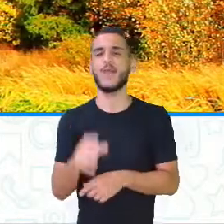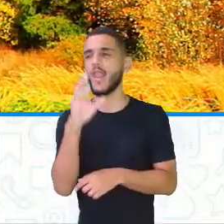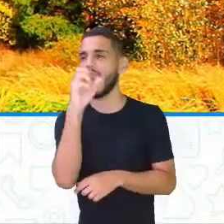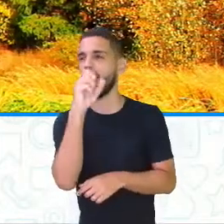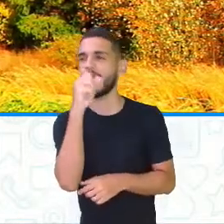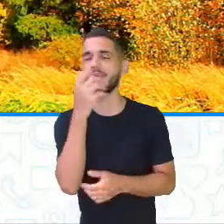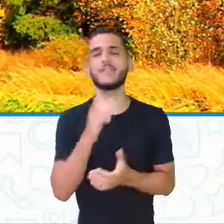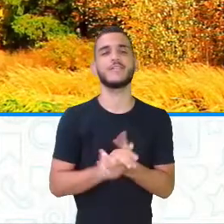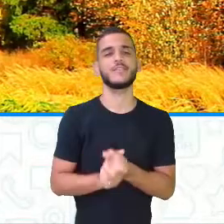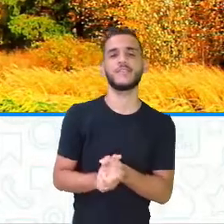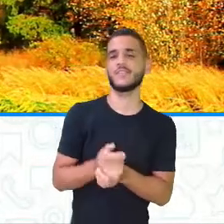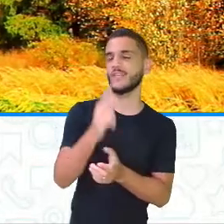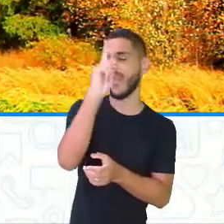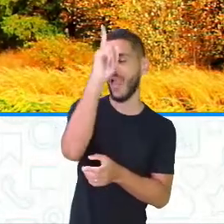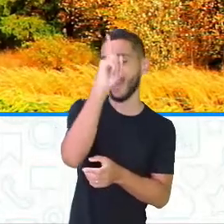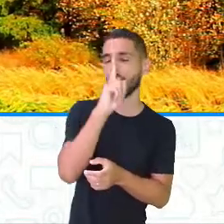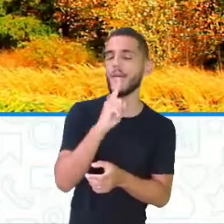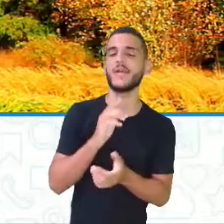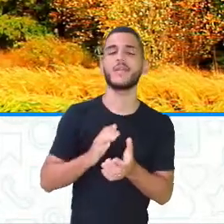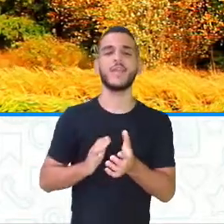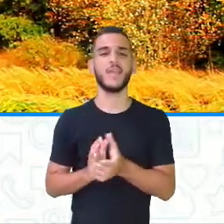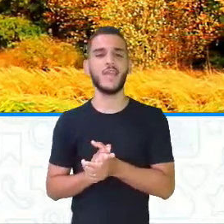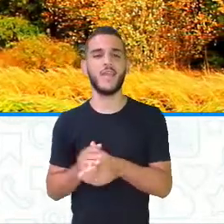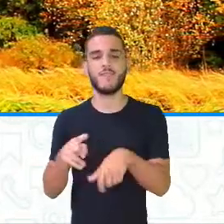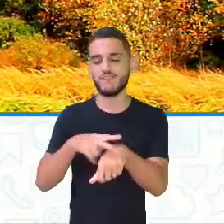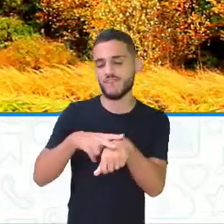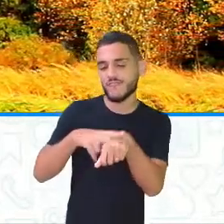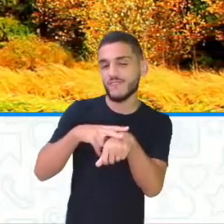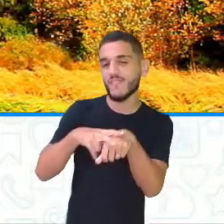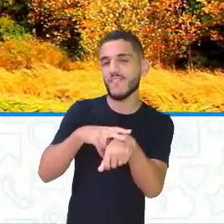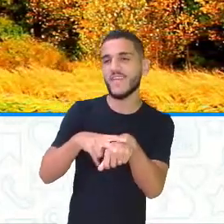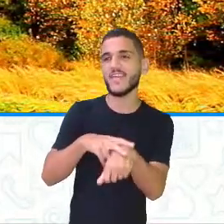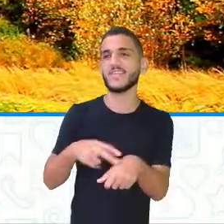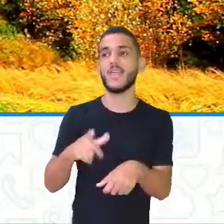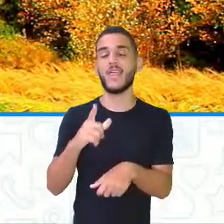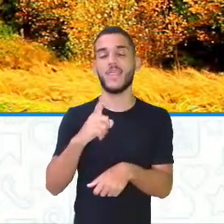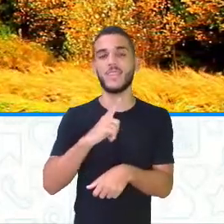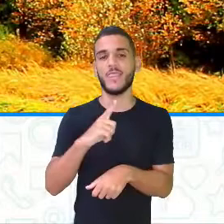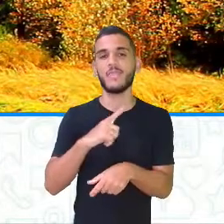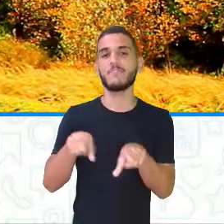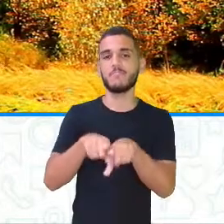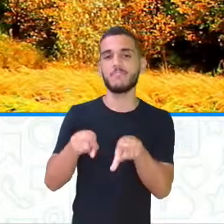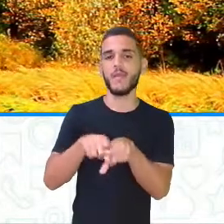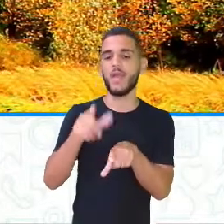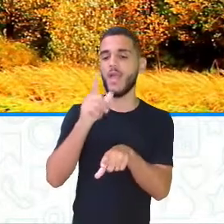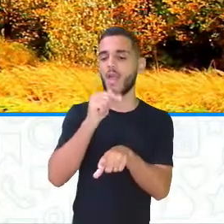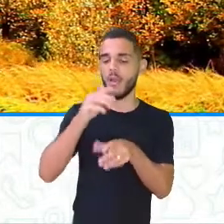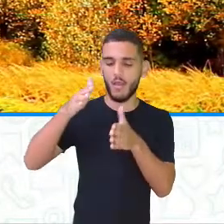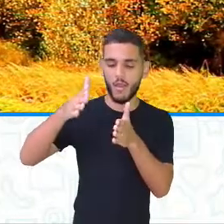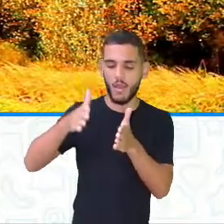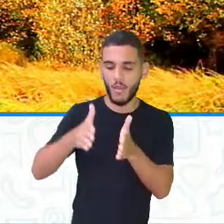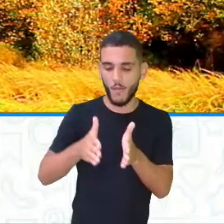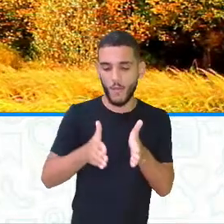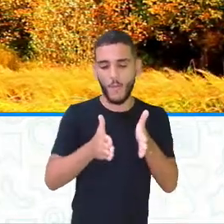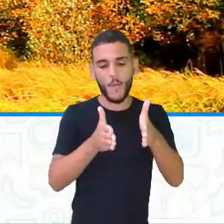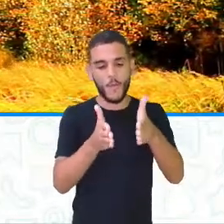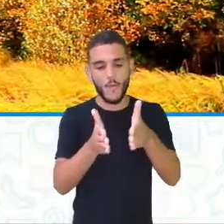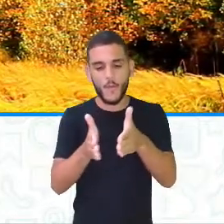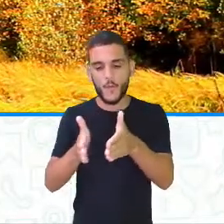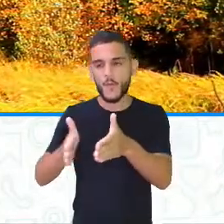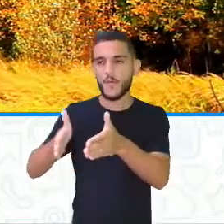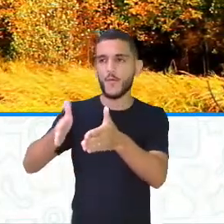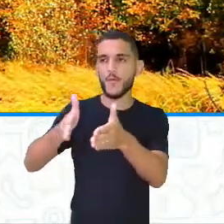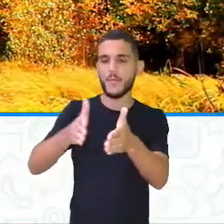amarelos, bordôs, verdes e tem aí, ó, um riozinho cortando essas árvores. A